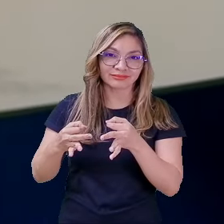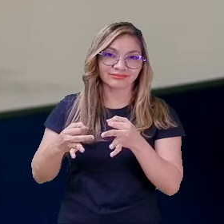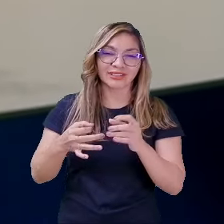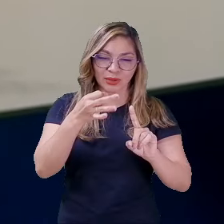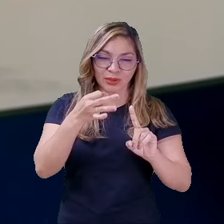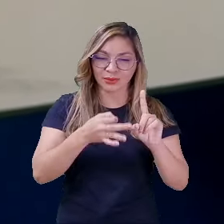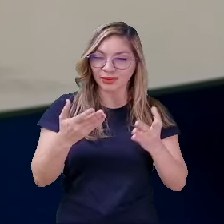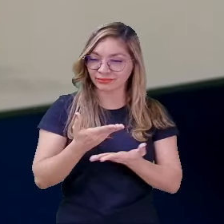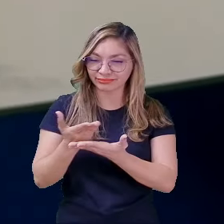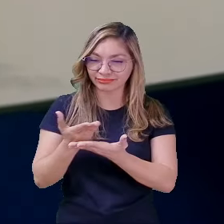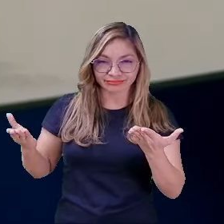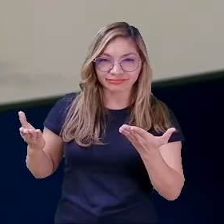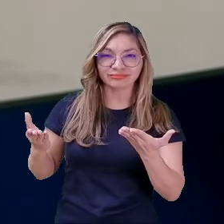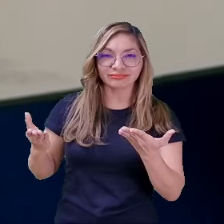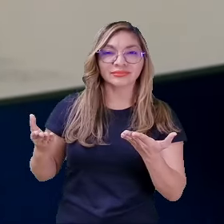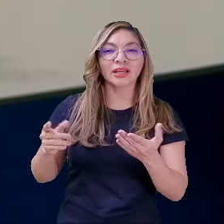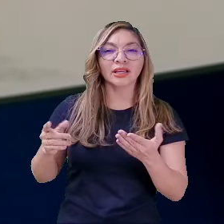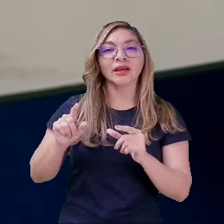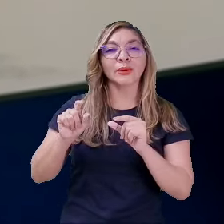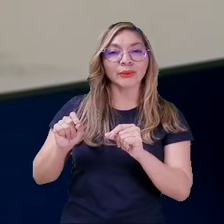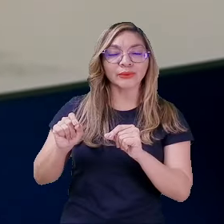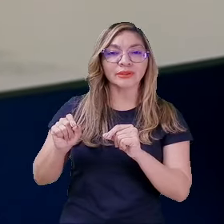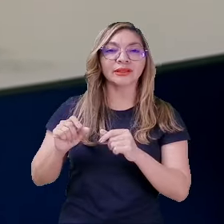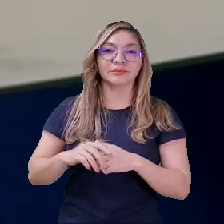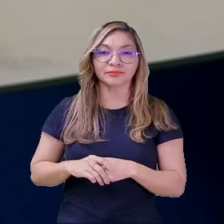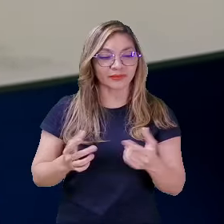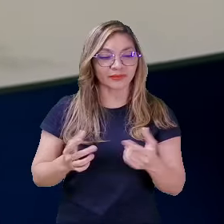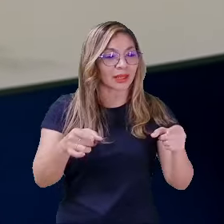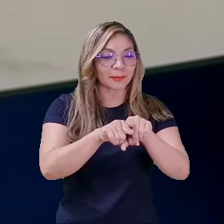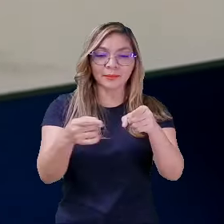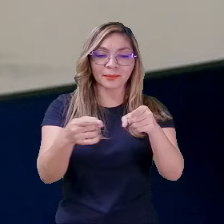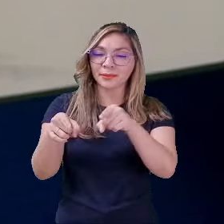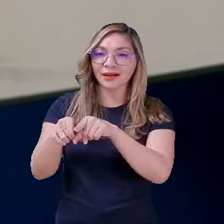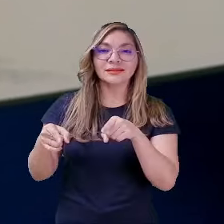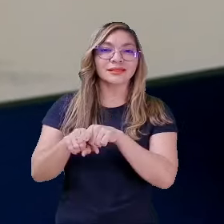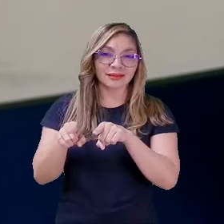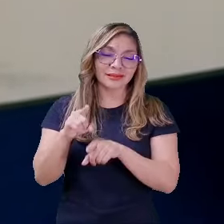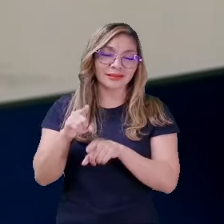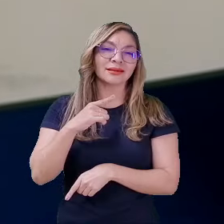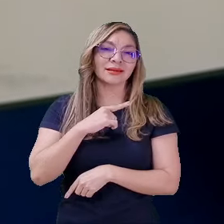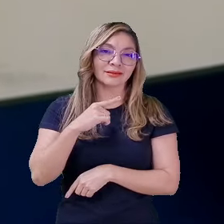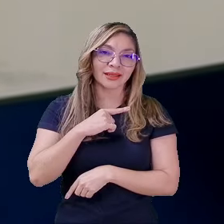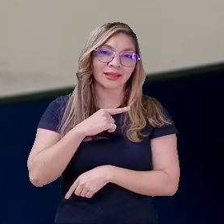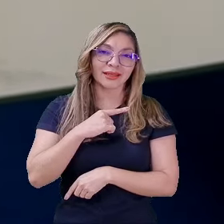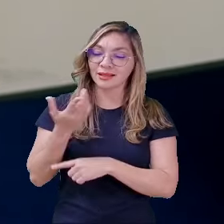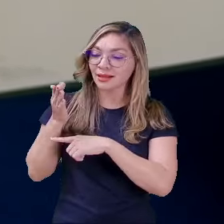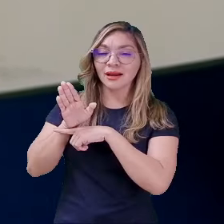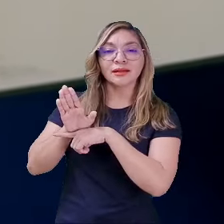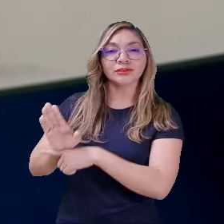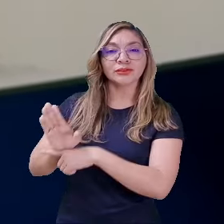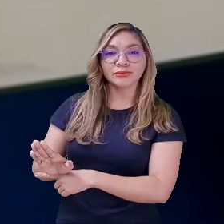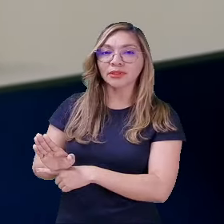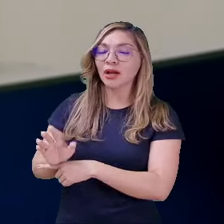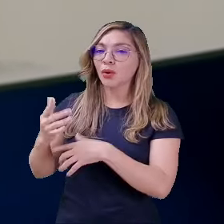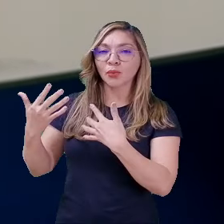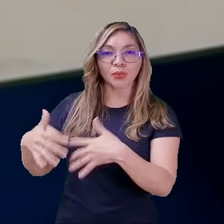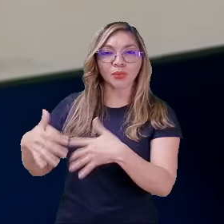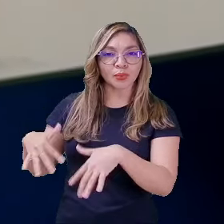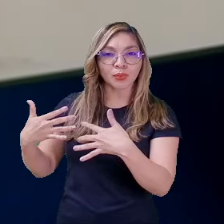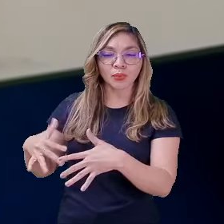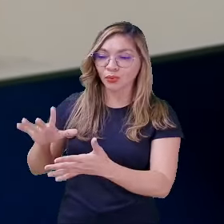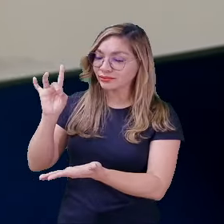que proporciona, considerando as parcerias que ele tem feito, proporciona um grande e efetivo